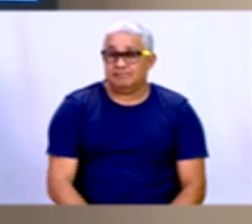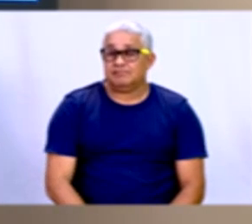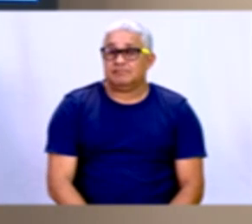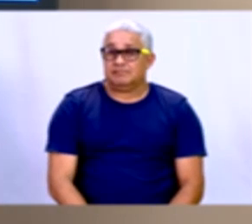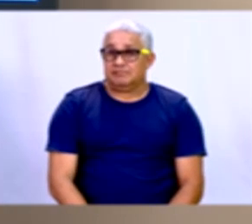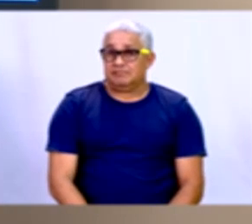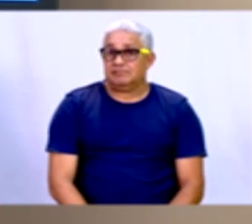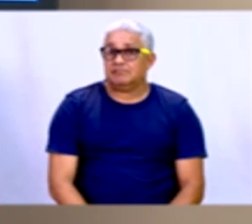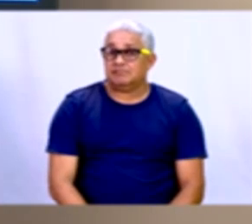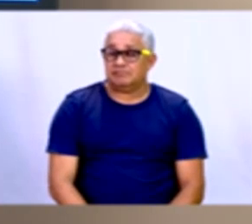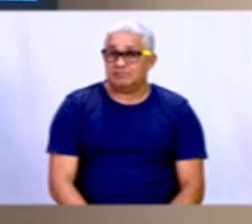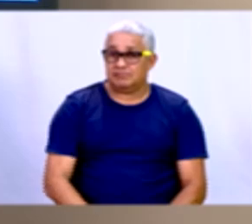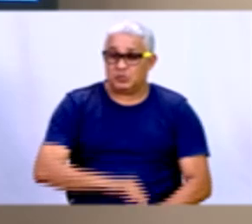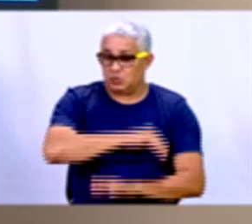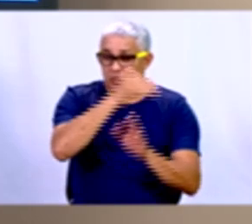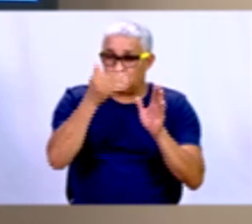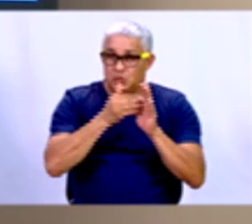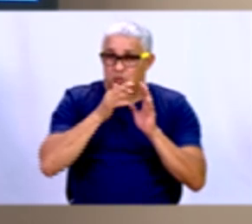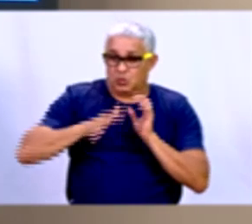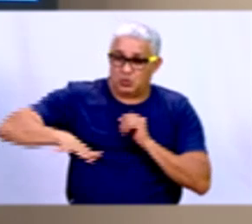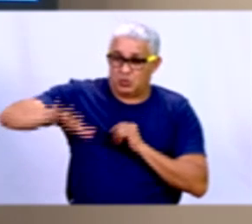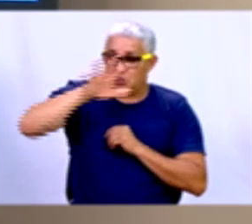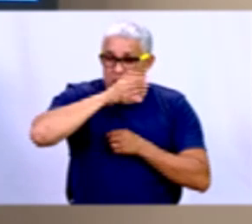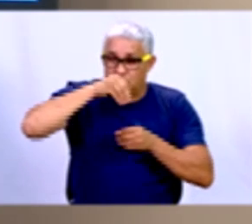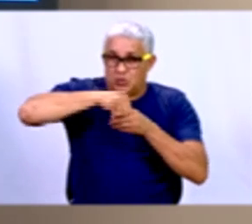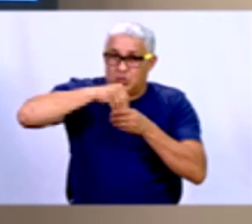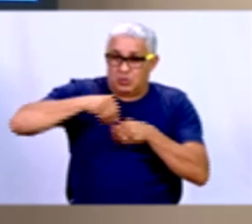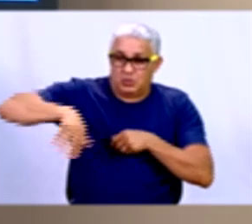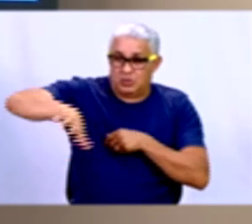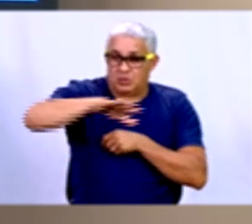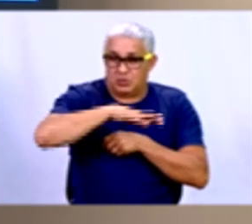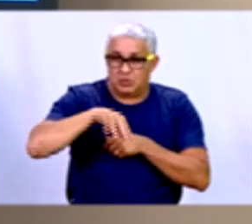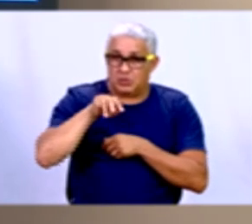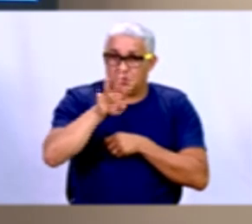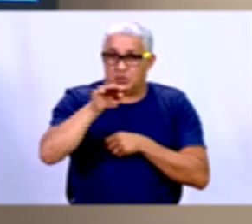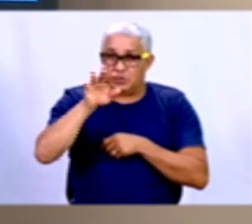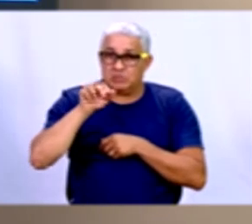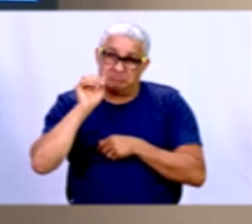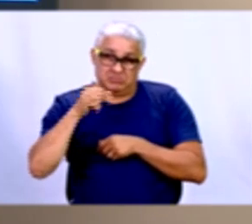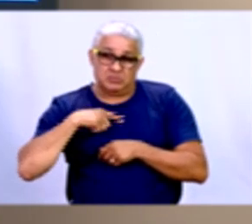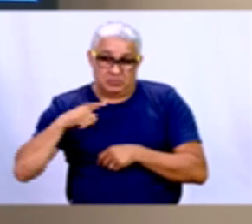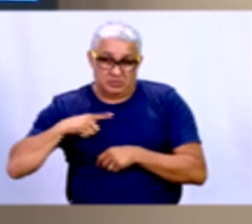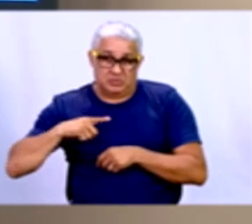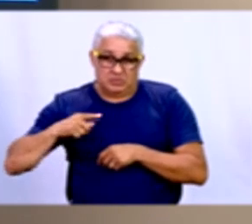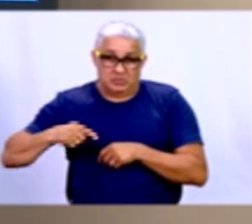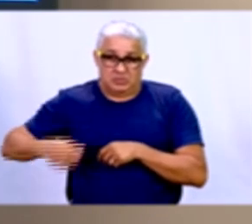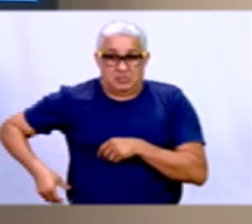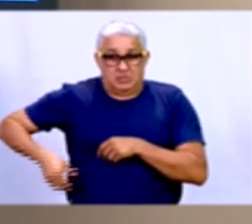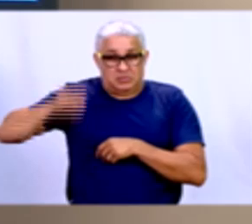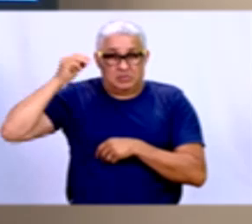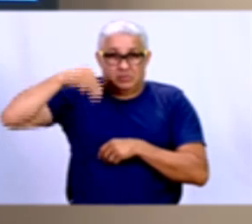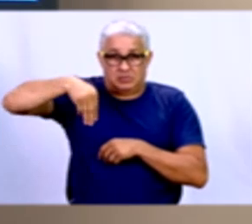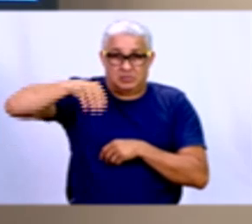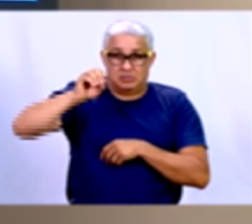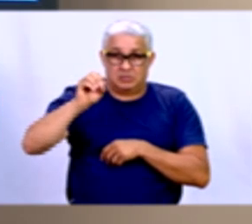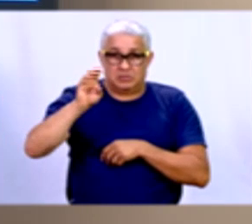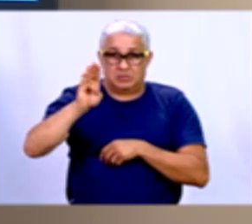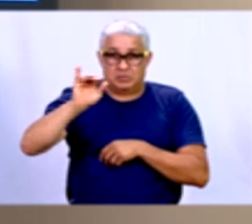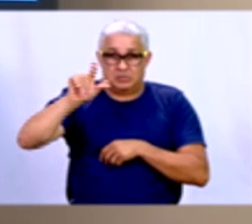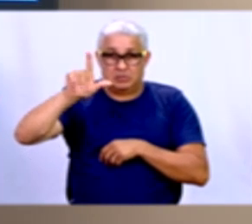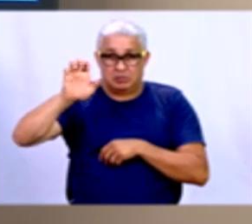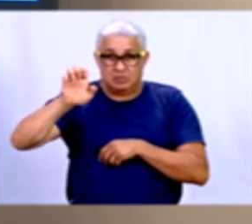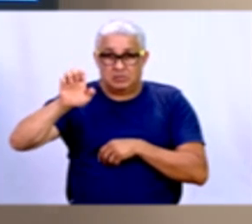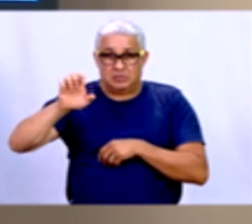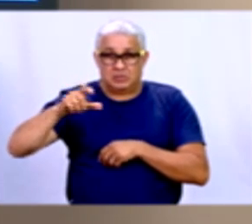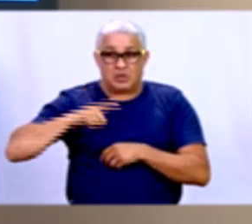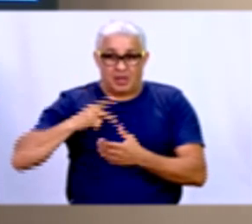todos os ambientes realmente. Porque se eu tento no mobile, no ambiente mobile, e não está funcionando, dá